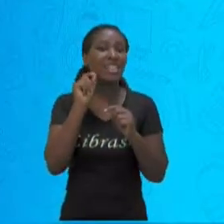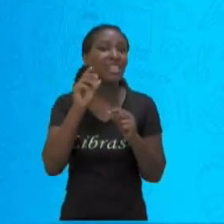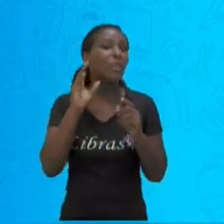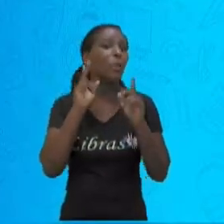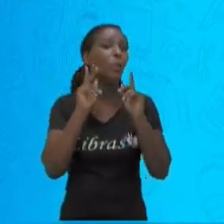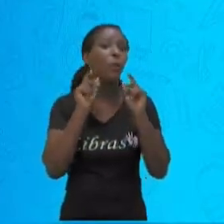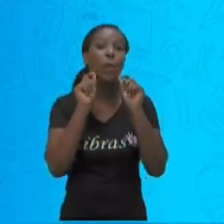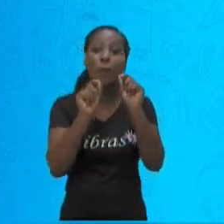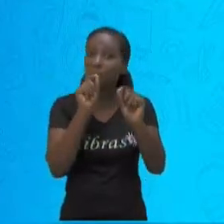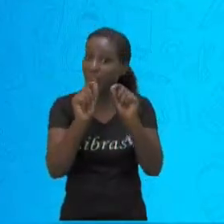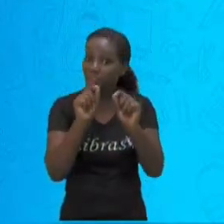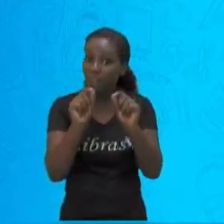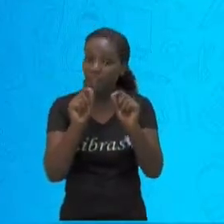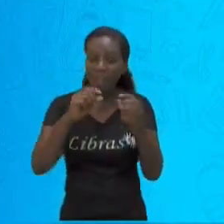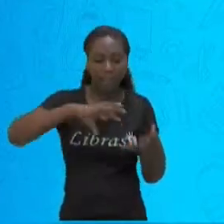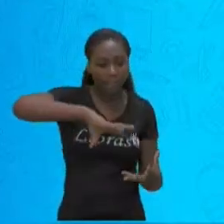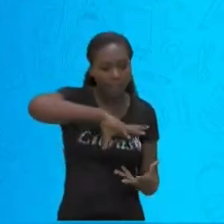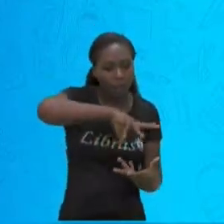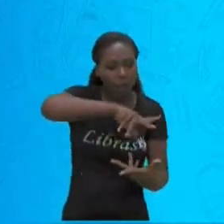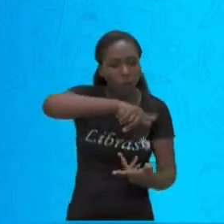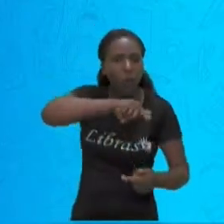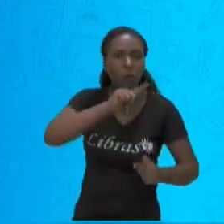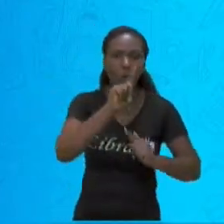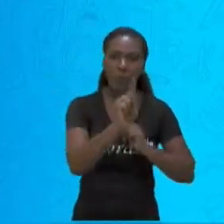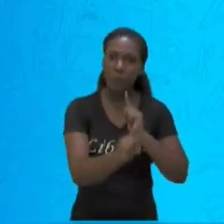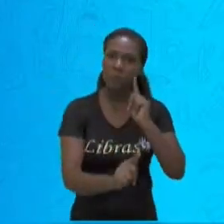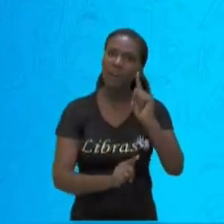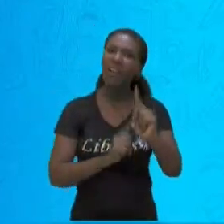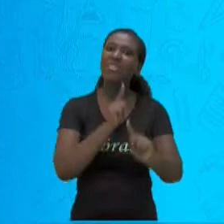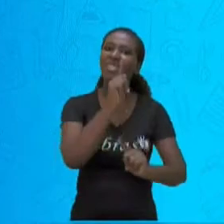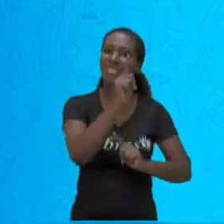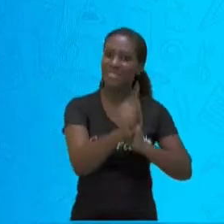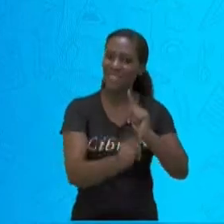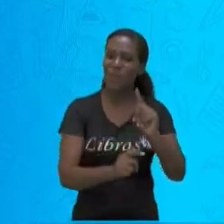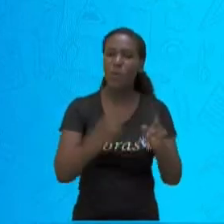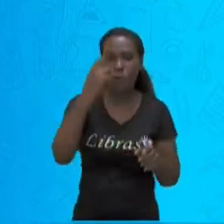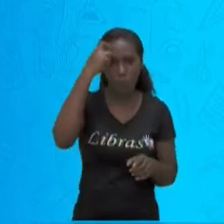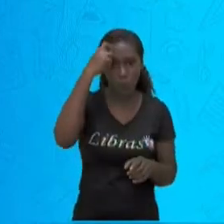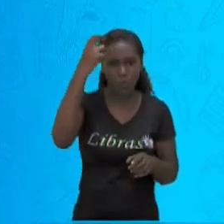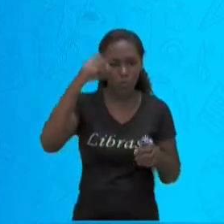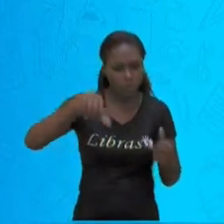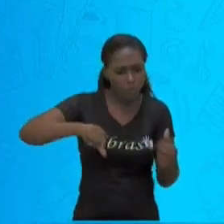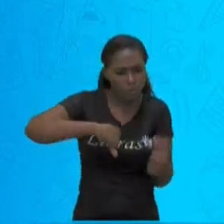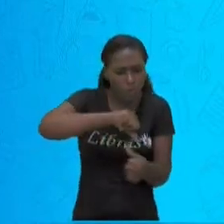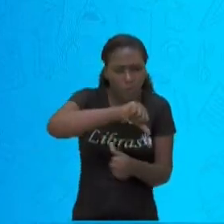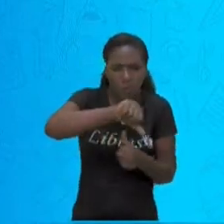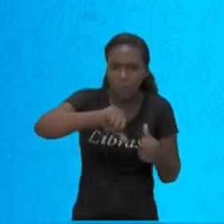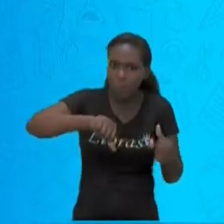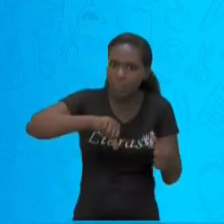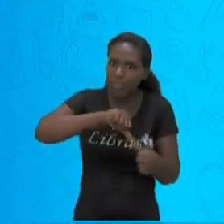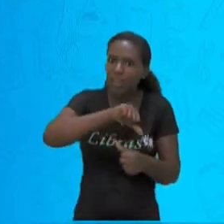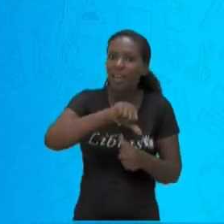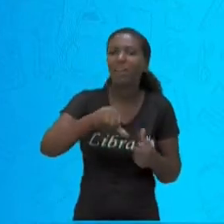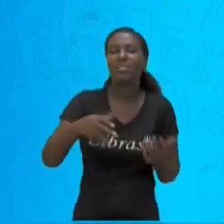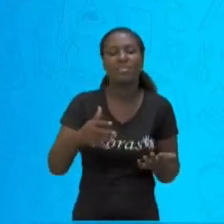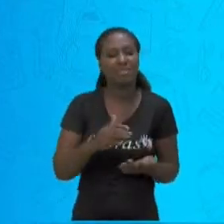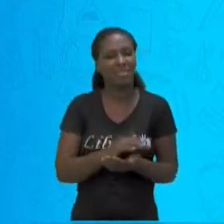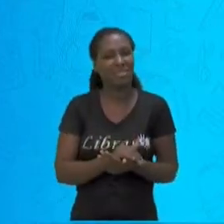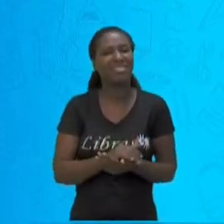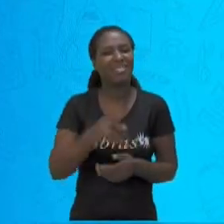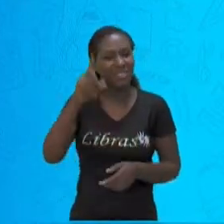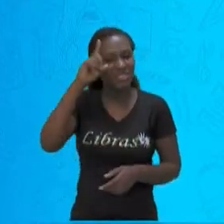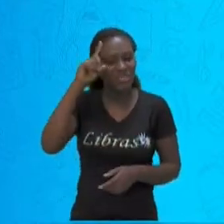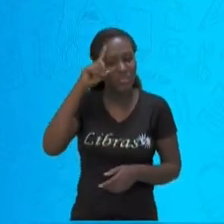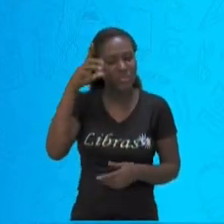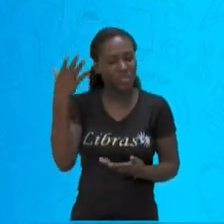da globalização mexendo com a nossa cultura, no nosso dia a dia. Não importa,